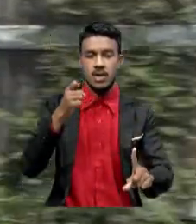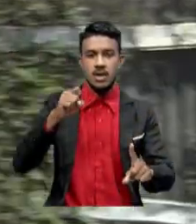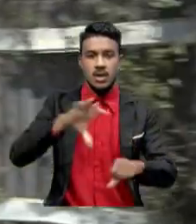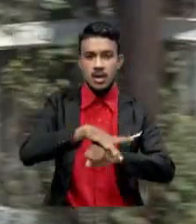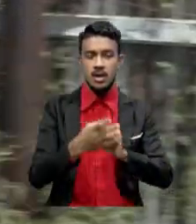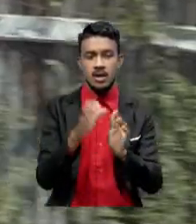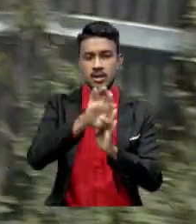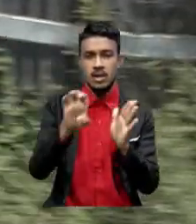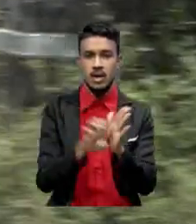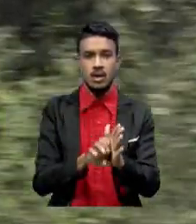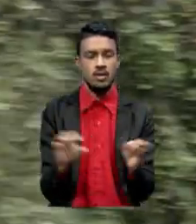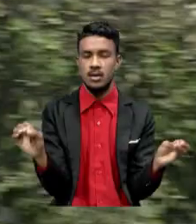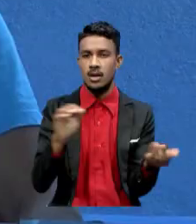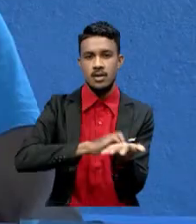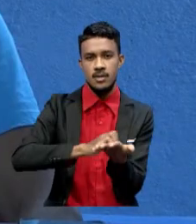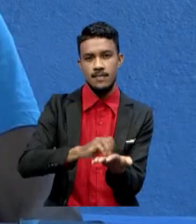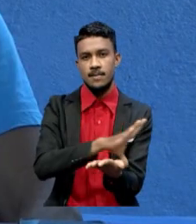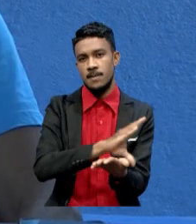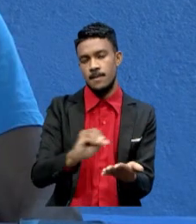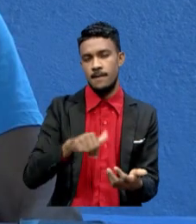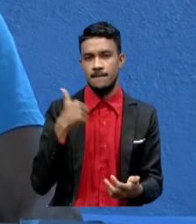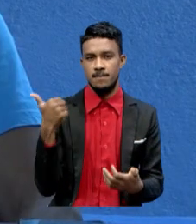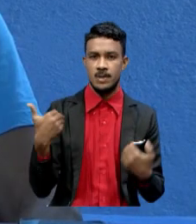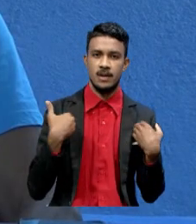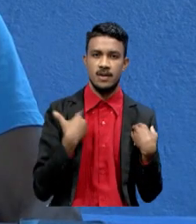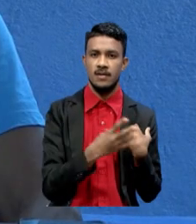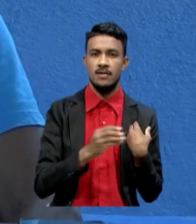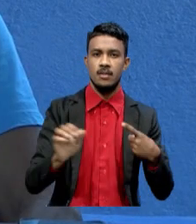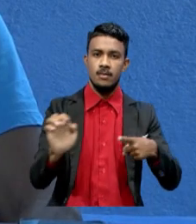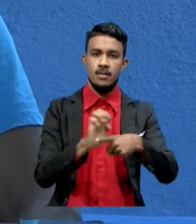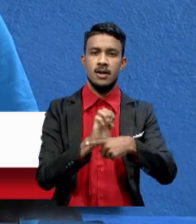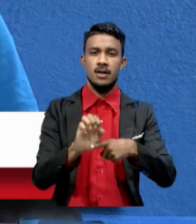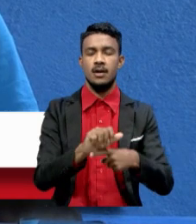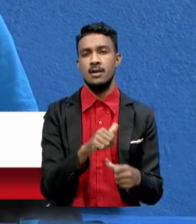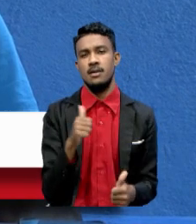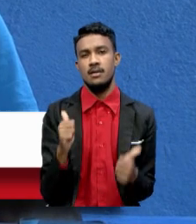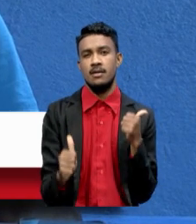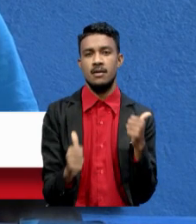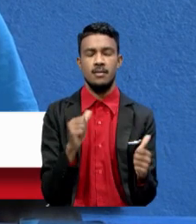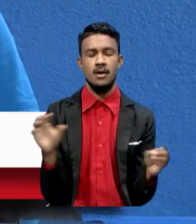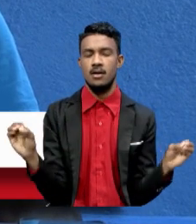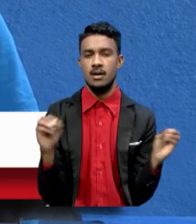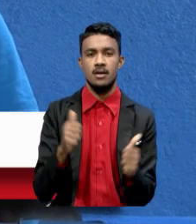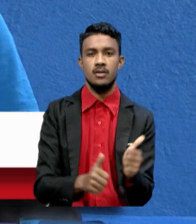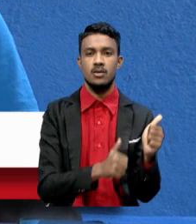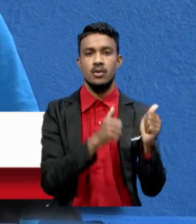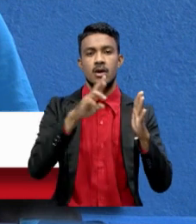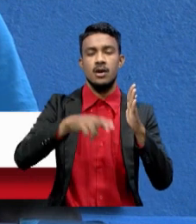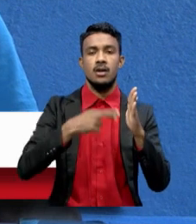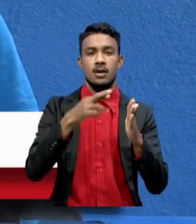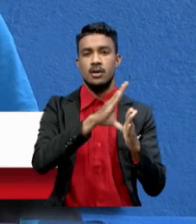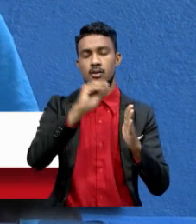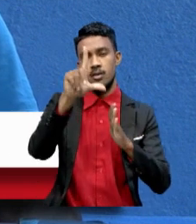empresa nasional balu neme makwe, iha halo praktika neme makwe, ladun tuir regra tu ir lei então ha